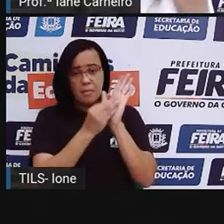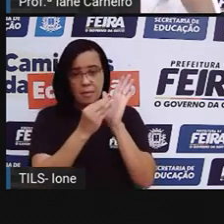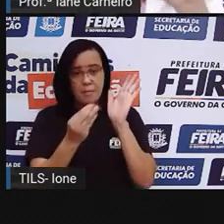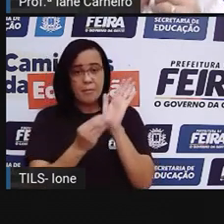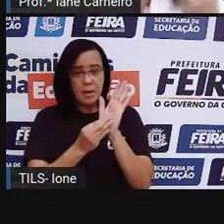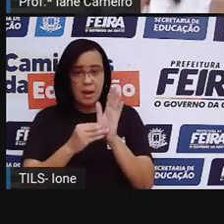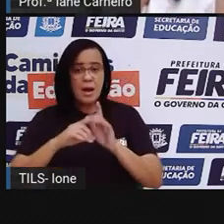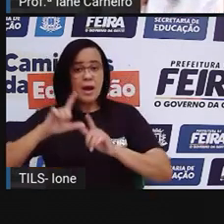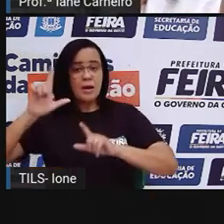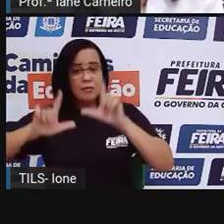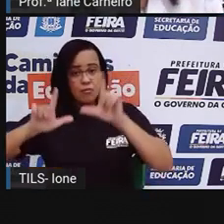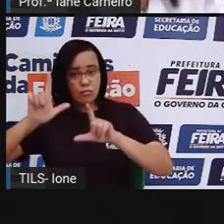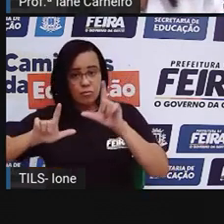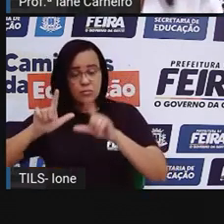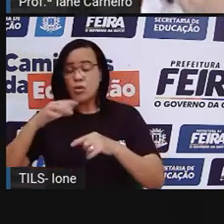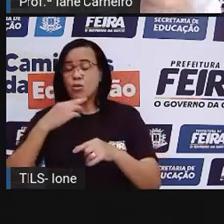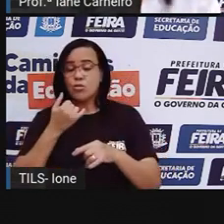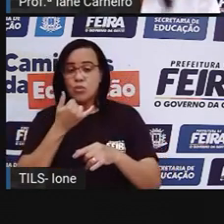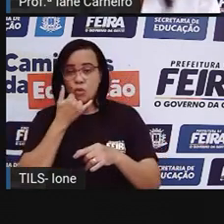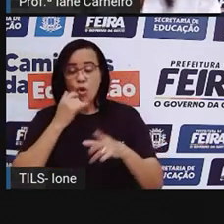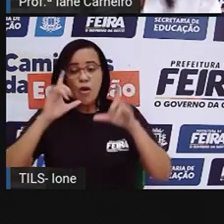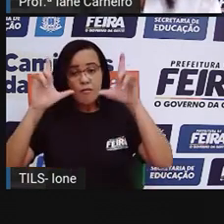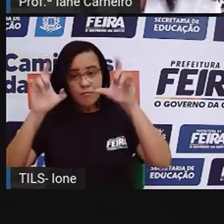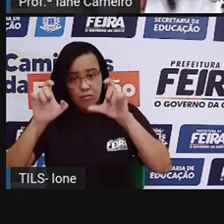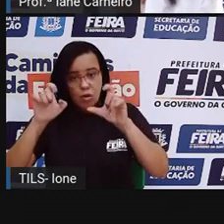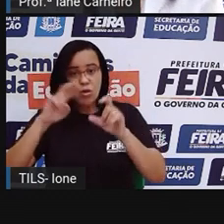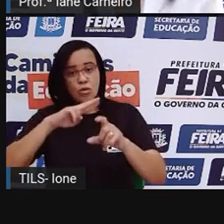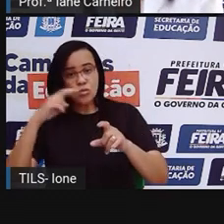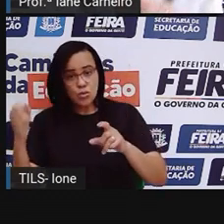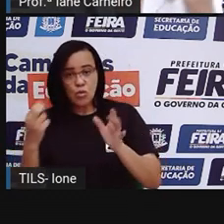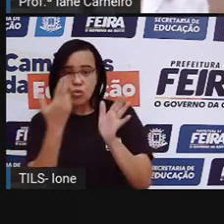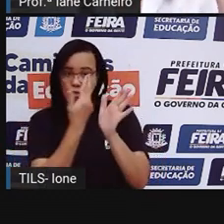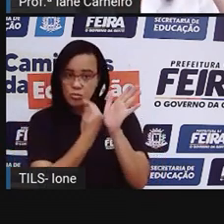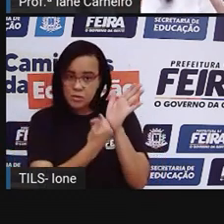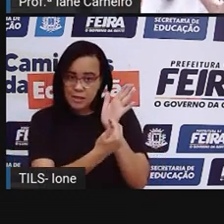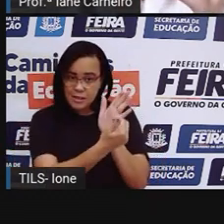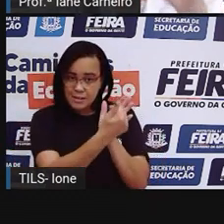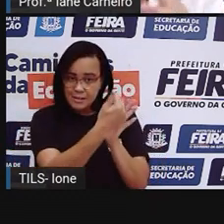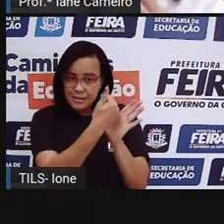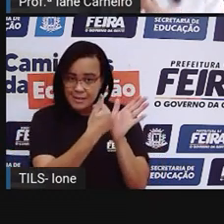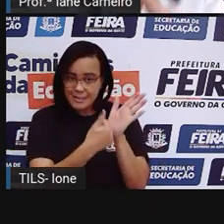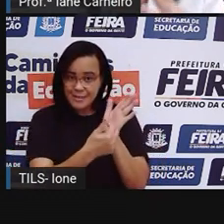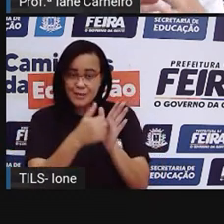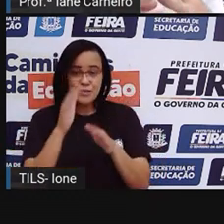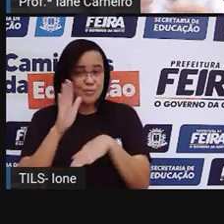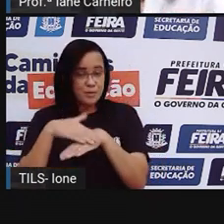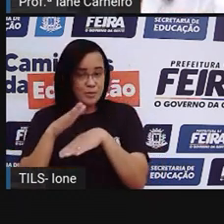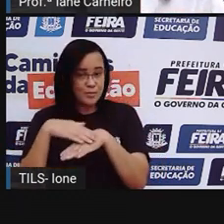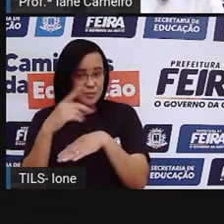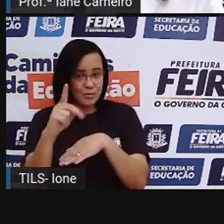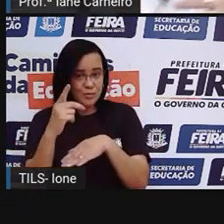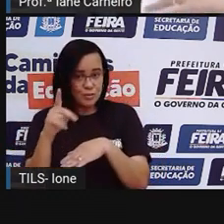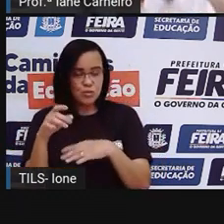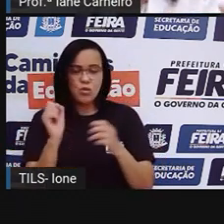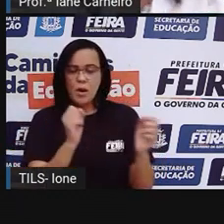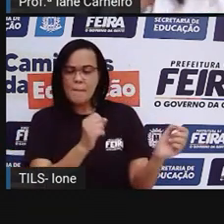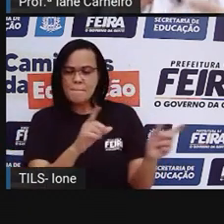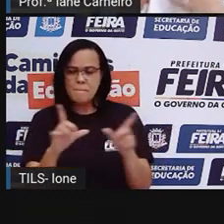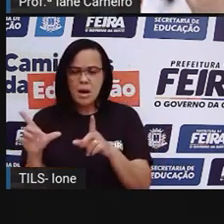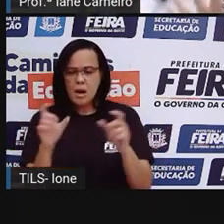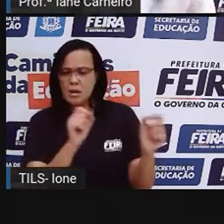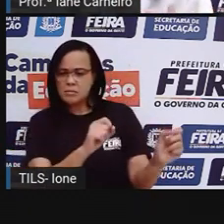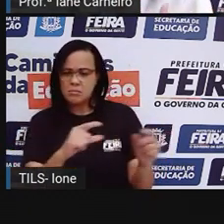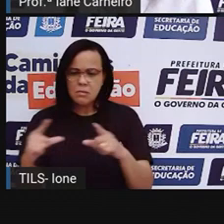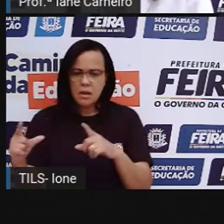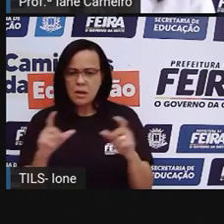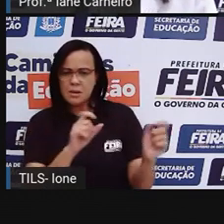casa. Ou você pode desenhar a emoção, né? Então, você, por exemplo, coloca, né, ao longo da semana as emoções que